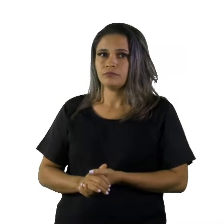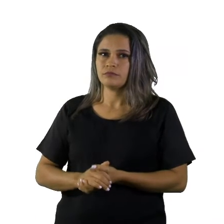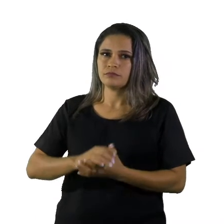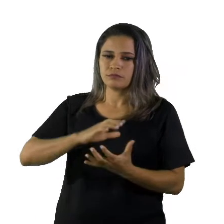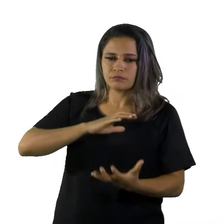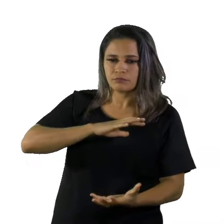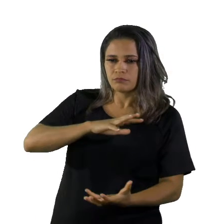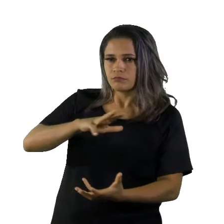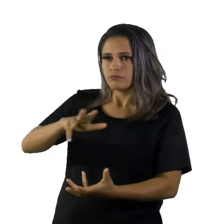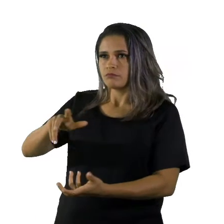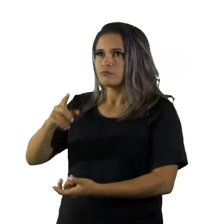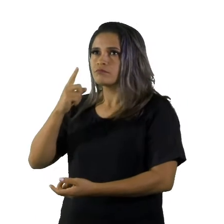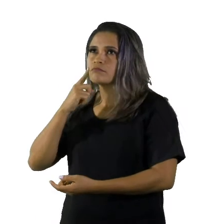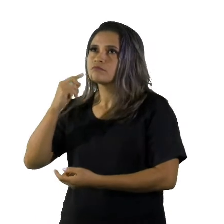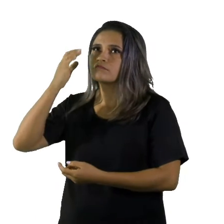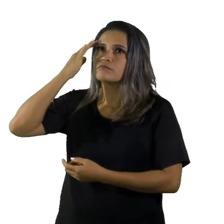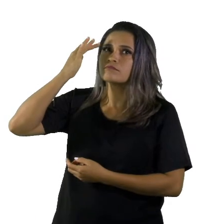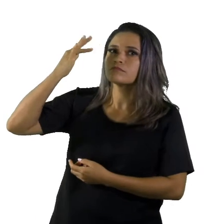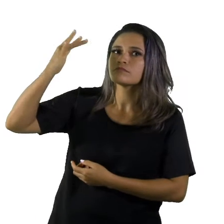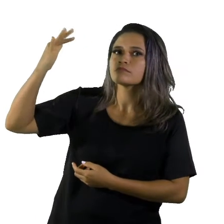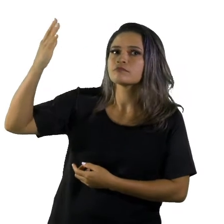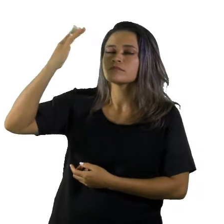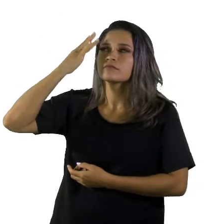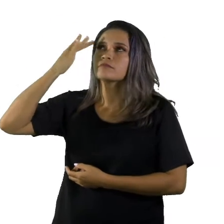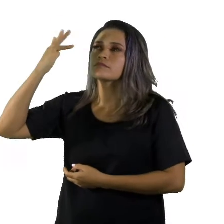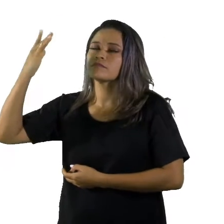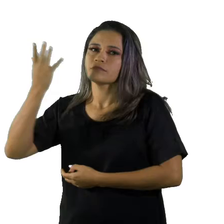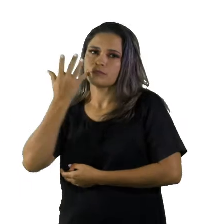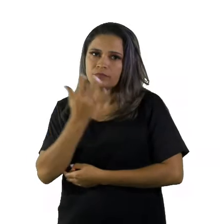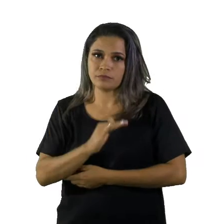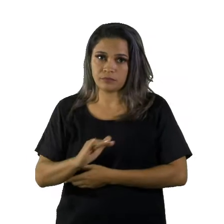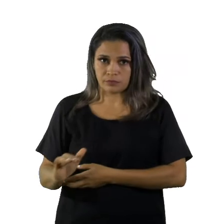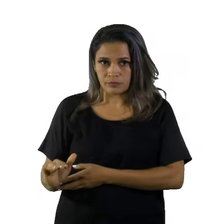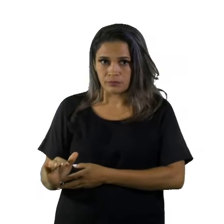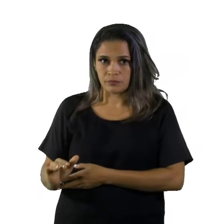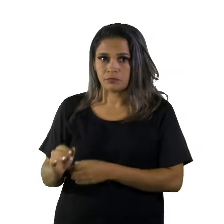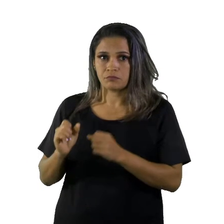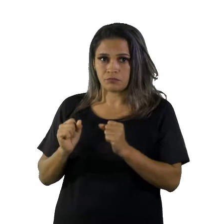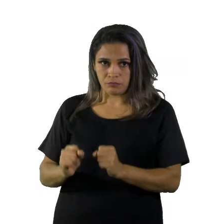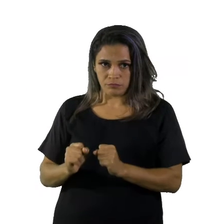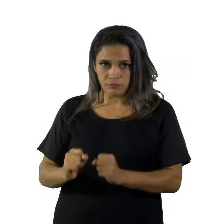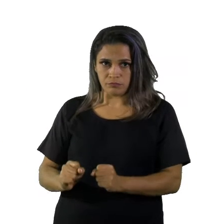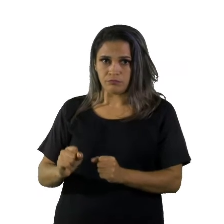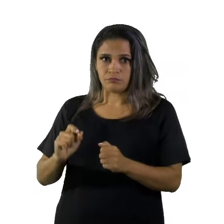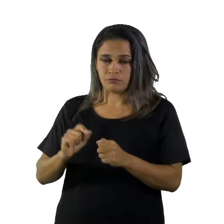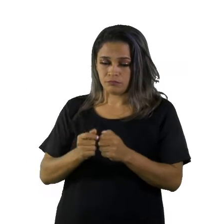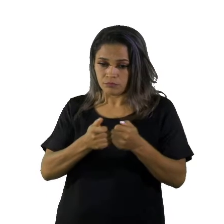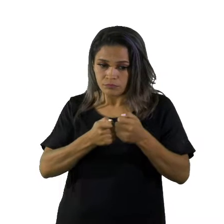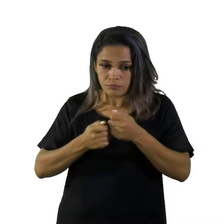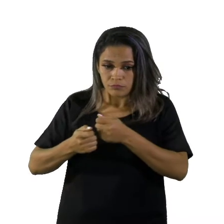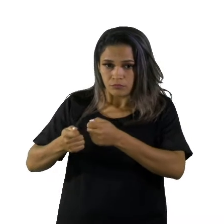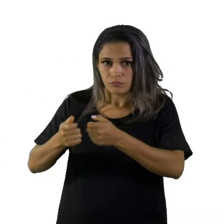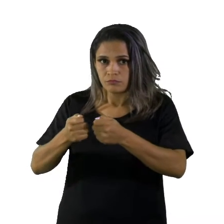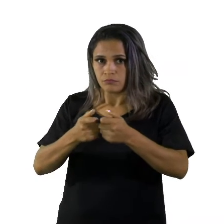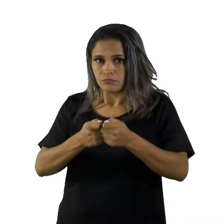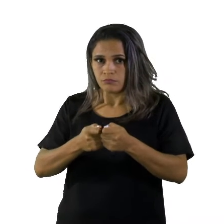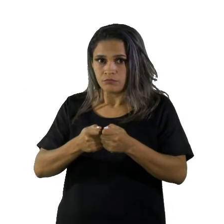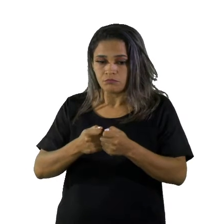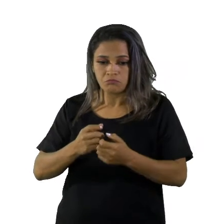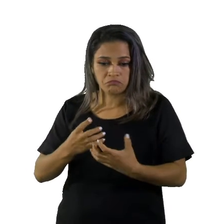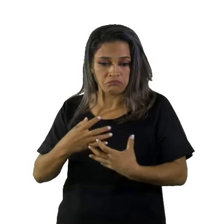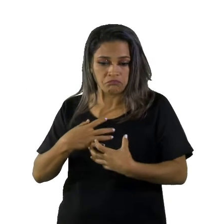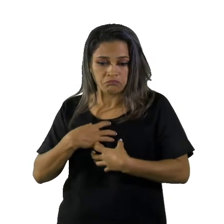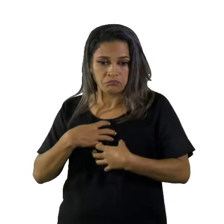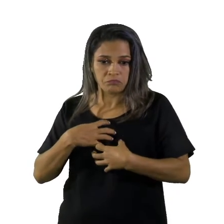universo lúdico e imaginário das crianças. Elas podem realizar o videogame situações que na